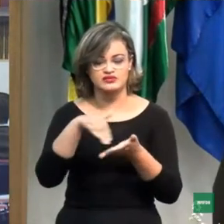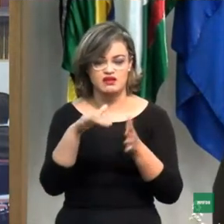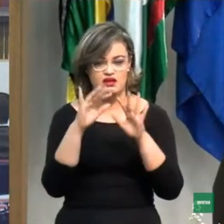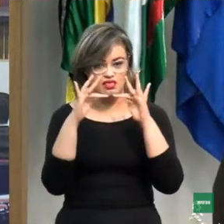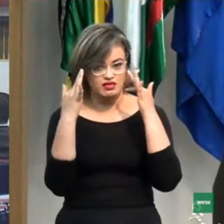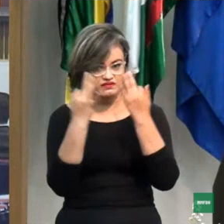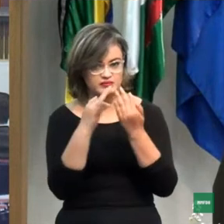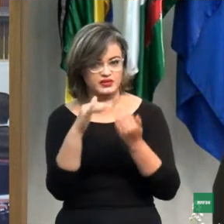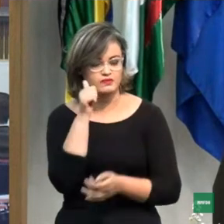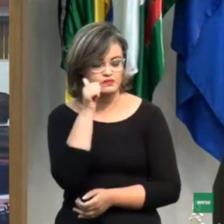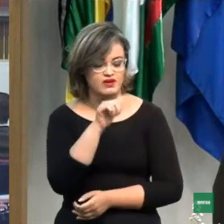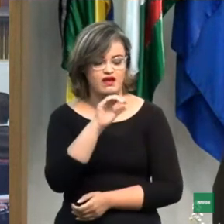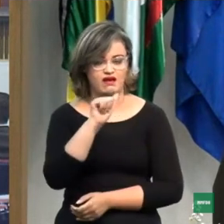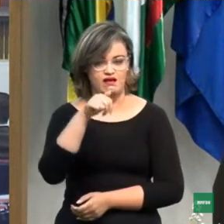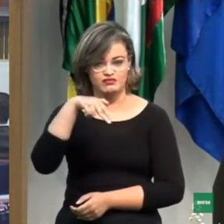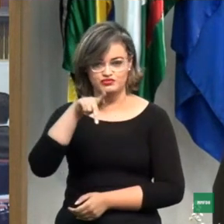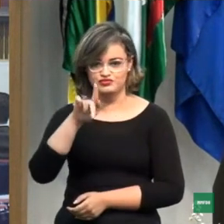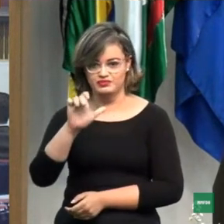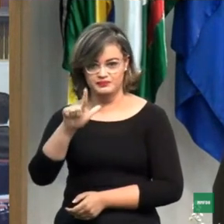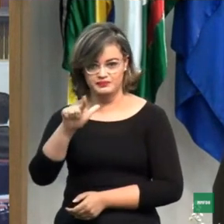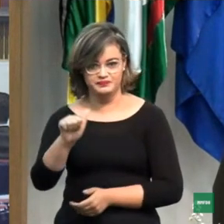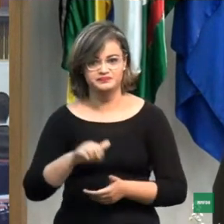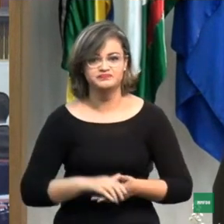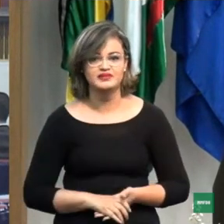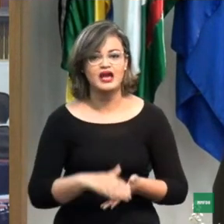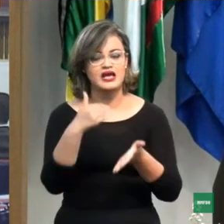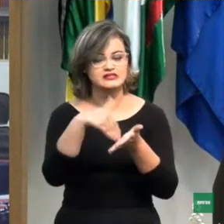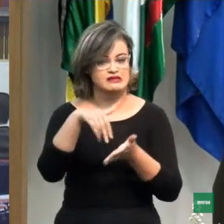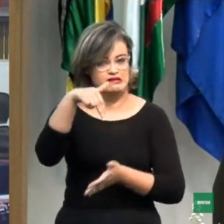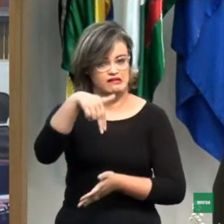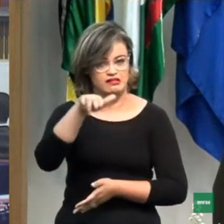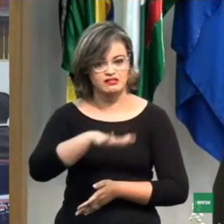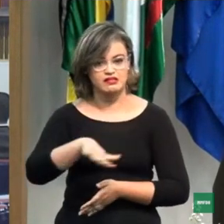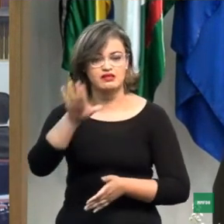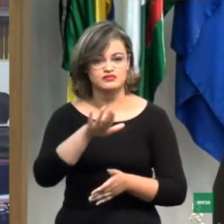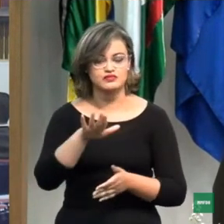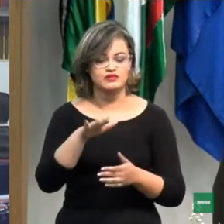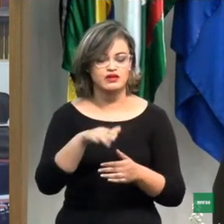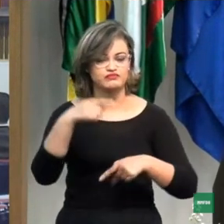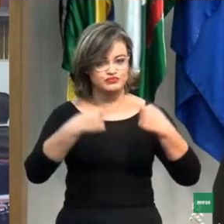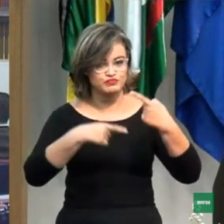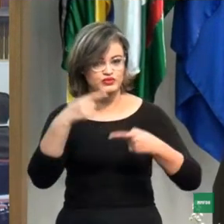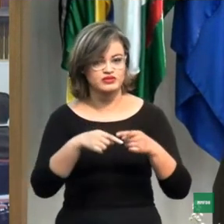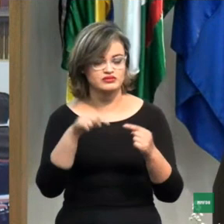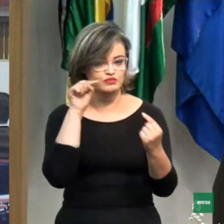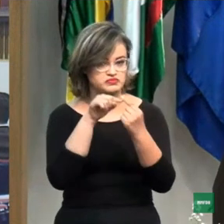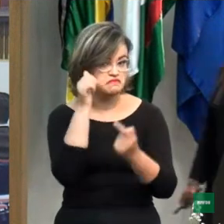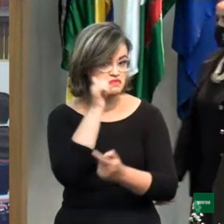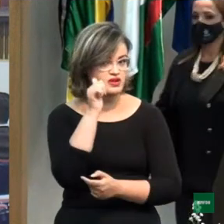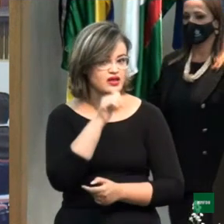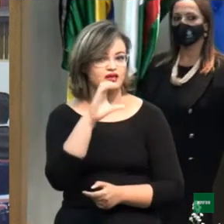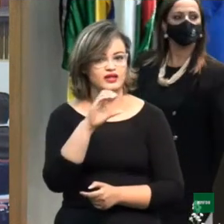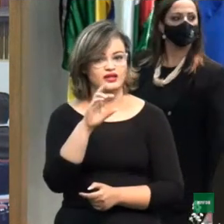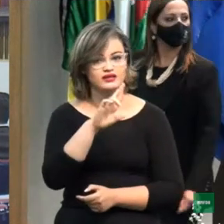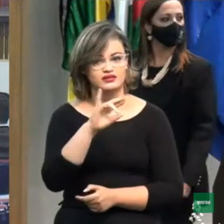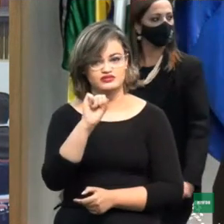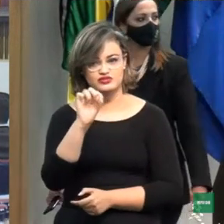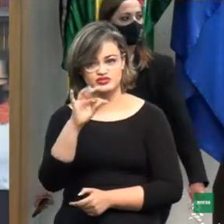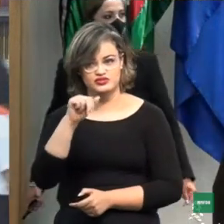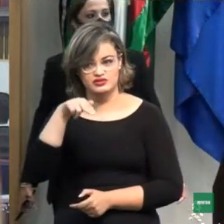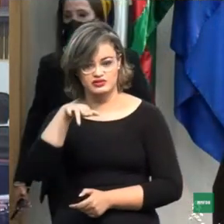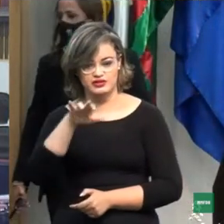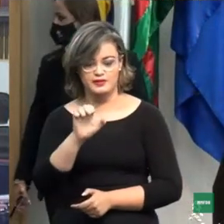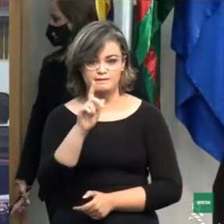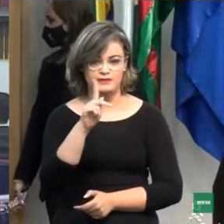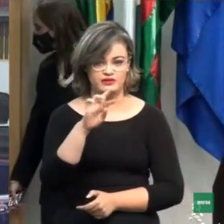Gandra. Da secretária nacional da Secretaria de Políticas para as Mulheres, Cristiane Brito. Do assessor